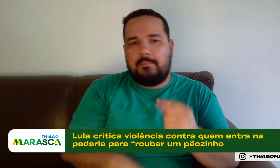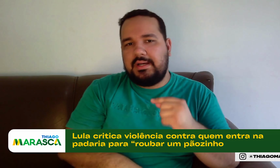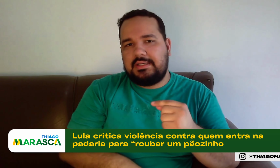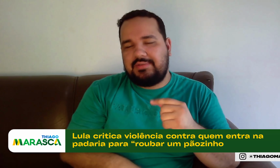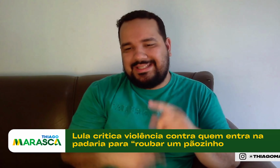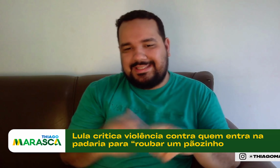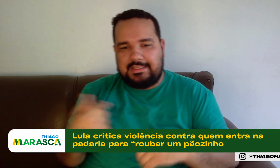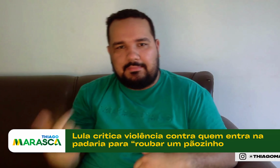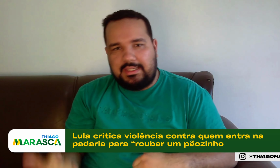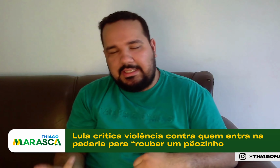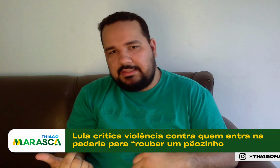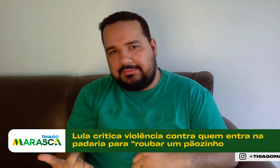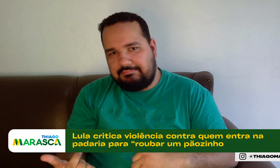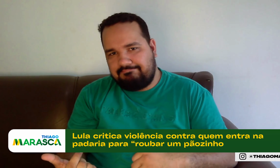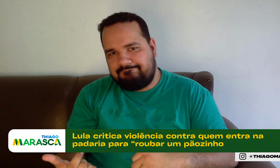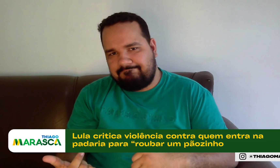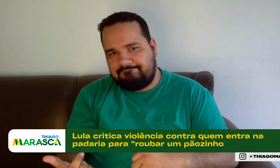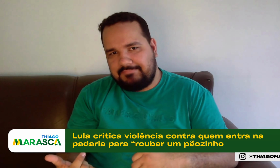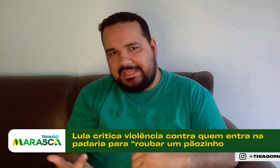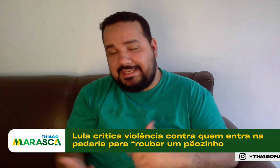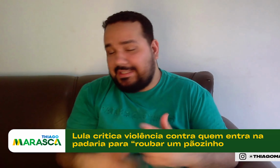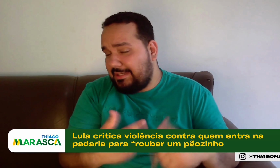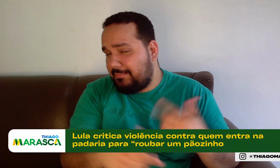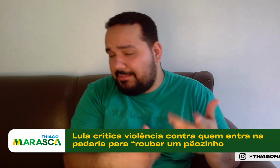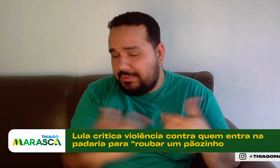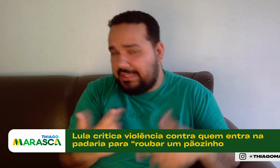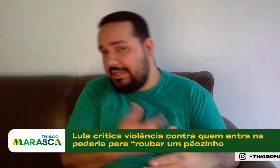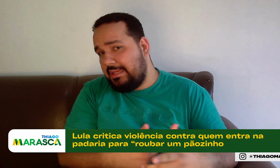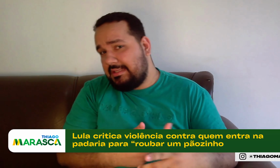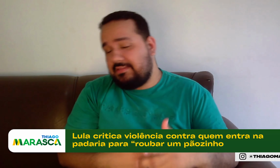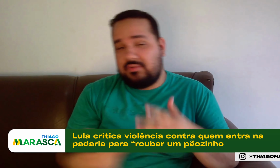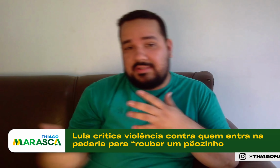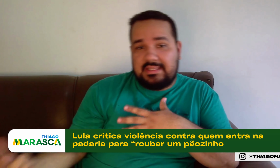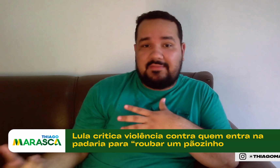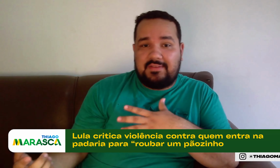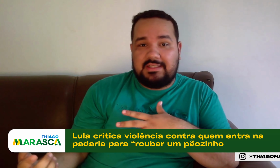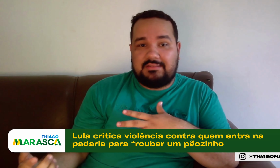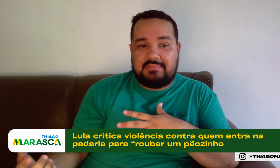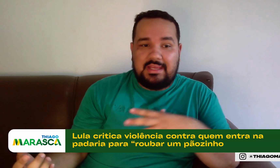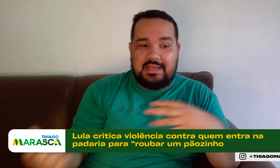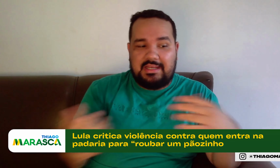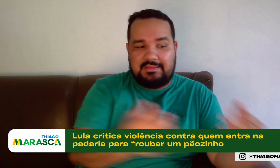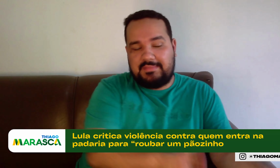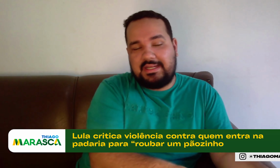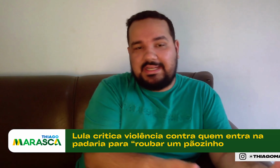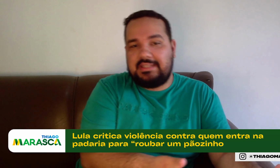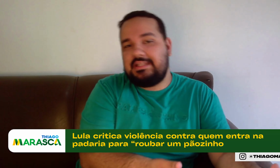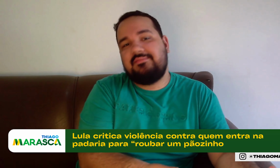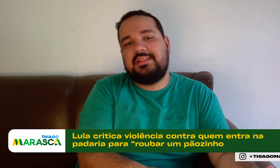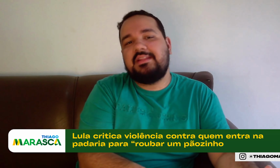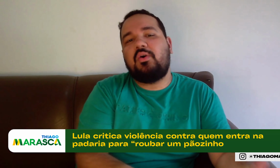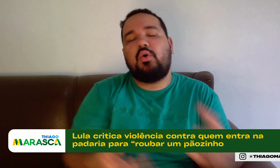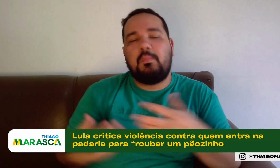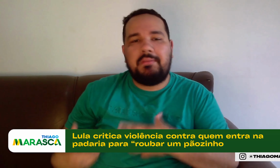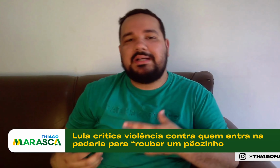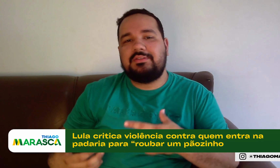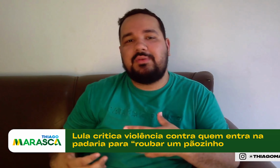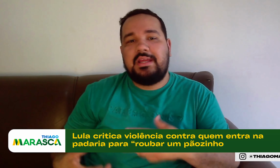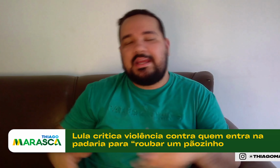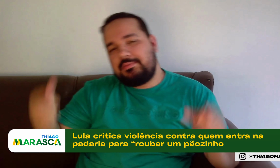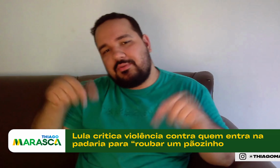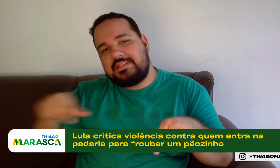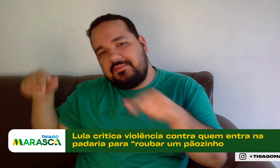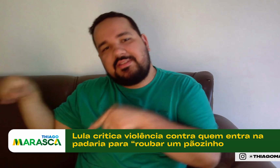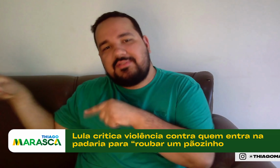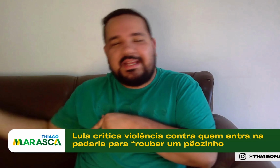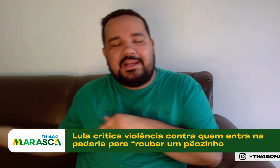tá roubando ela tá trabalhando ela tá trabalhando porque se você tá falando que ela tá ganhando da vida roubando